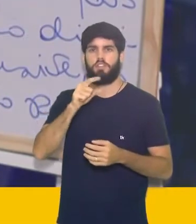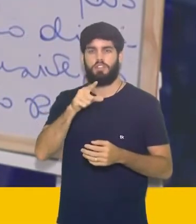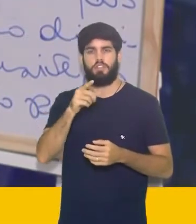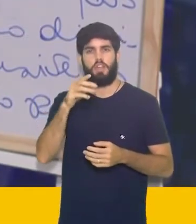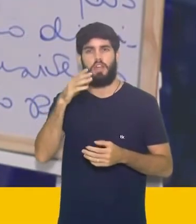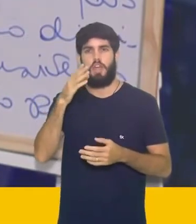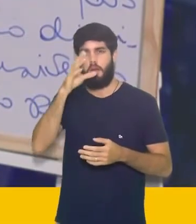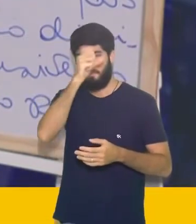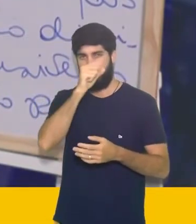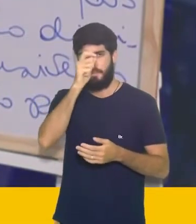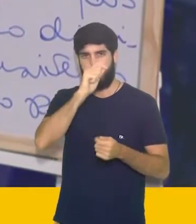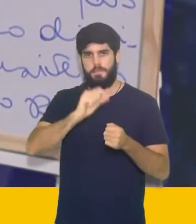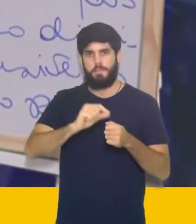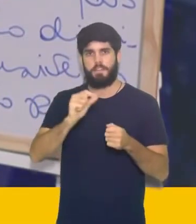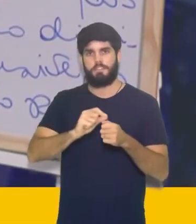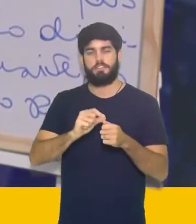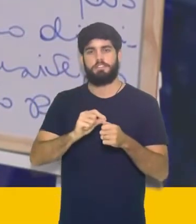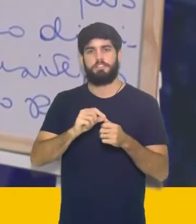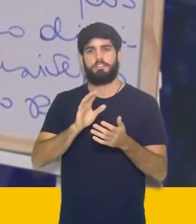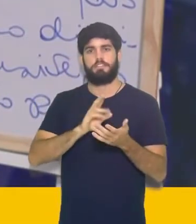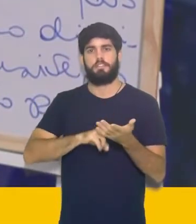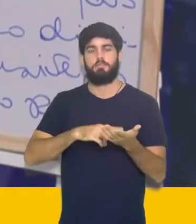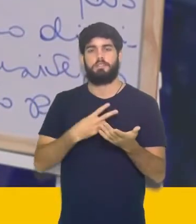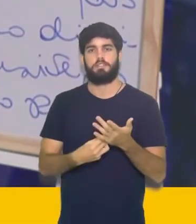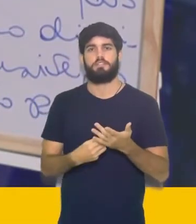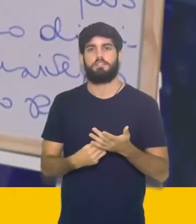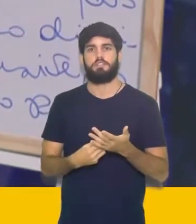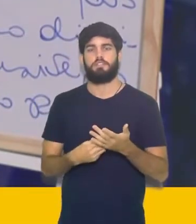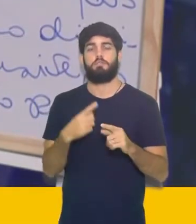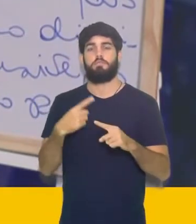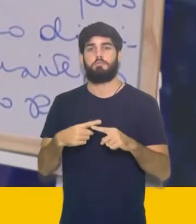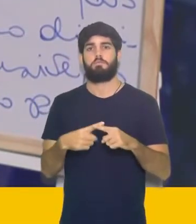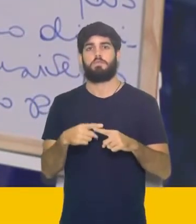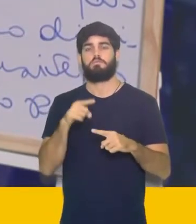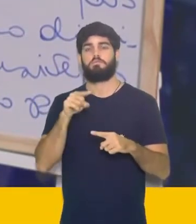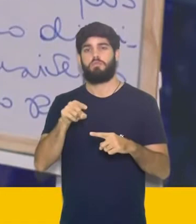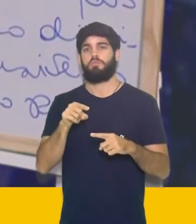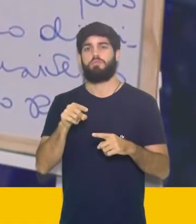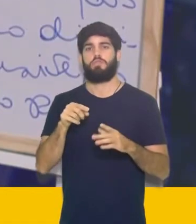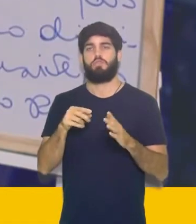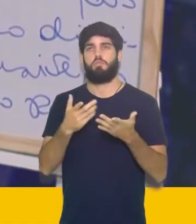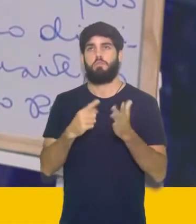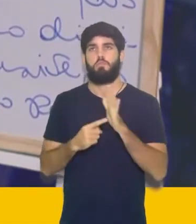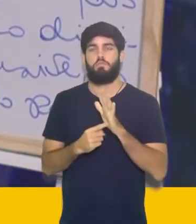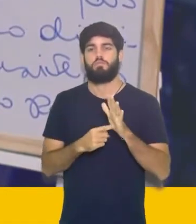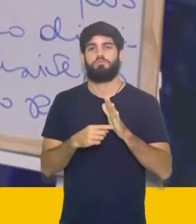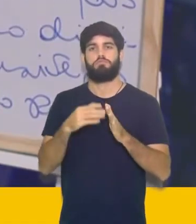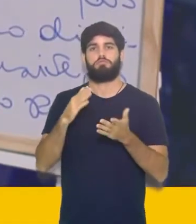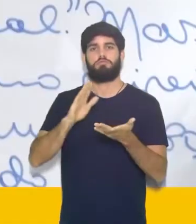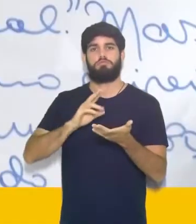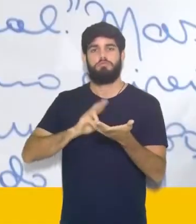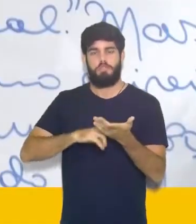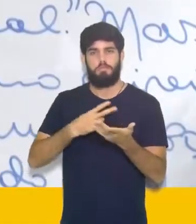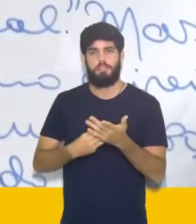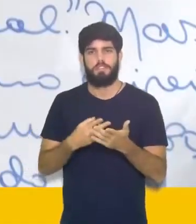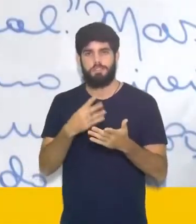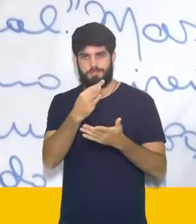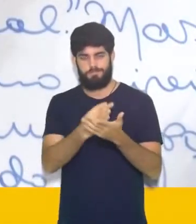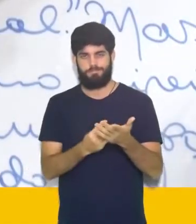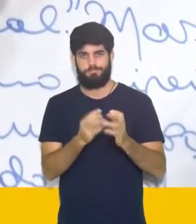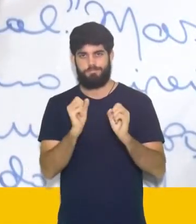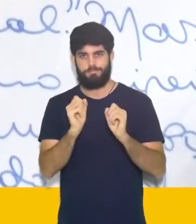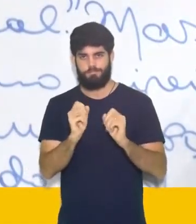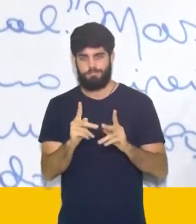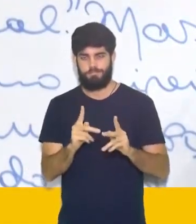interpretações perfeitas, certo? Porque a pontuação do texto, ela sinaliza para a interpretação. Bora lá. Já